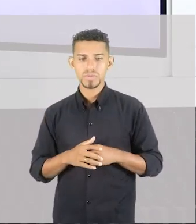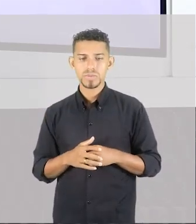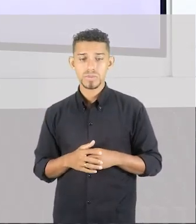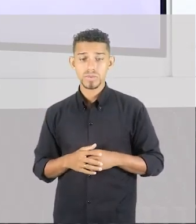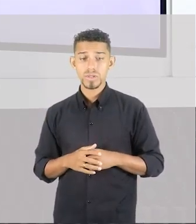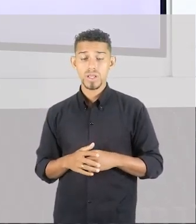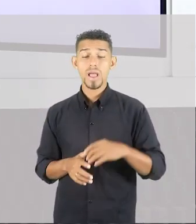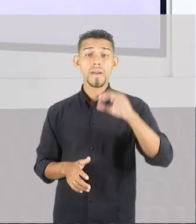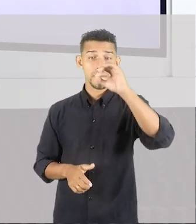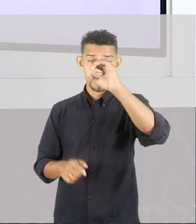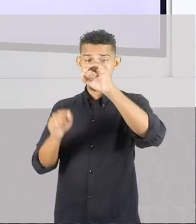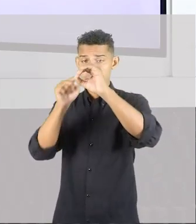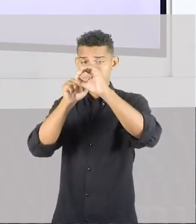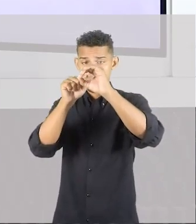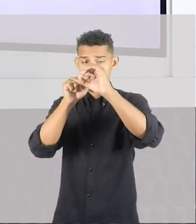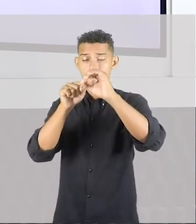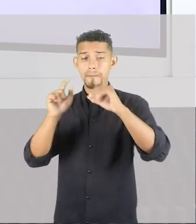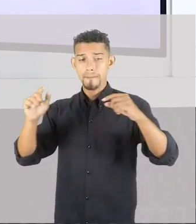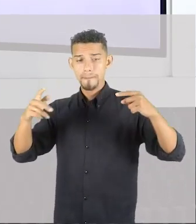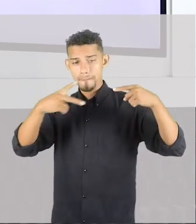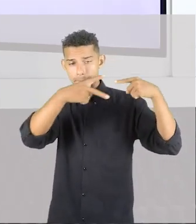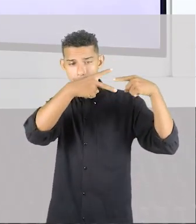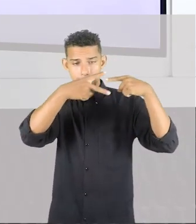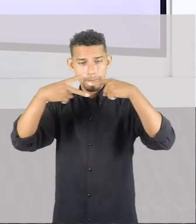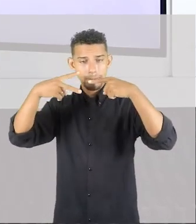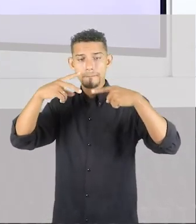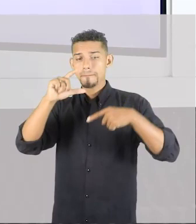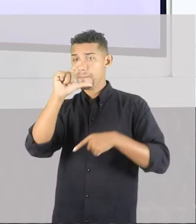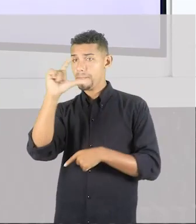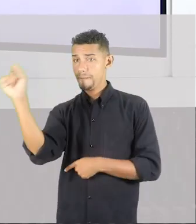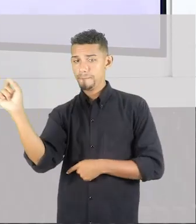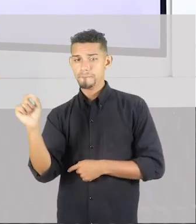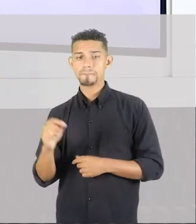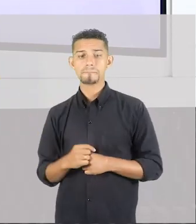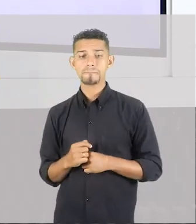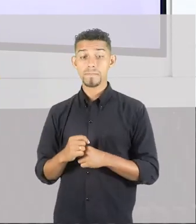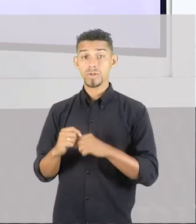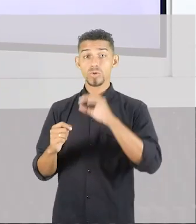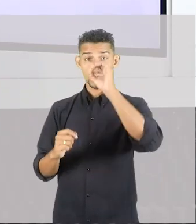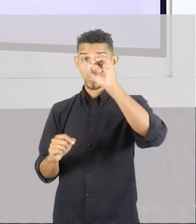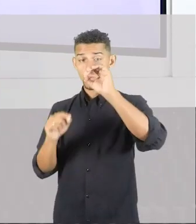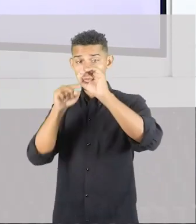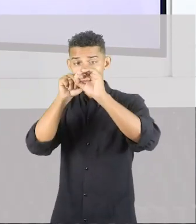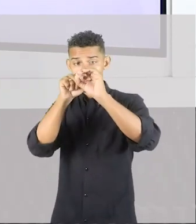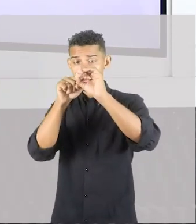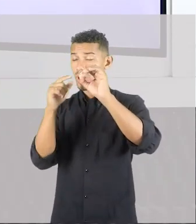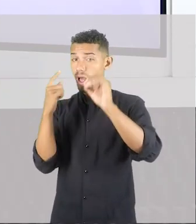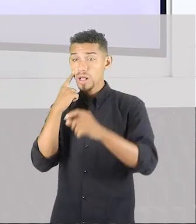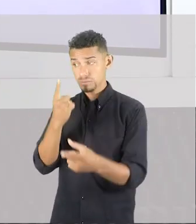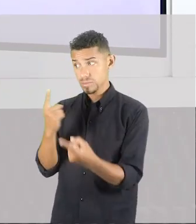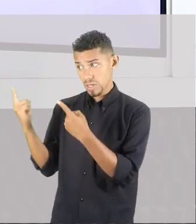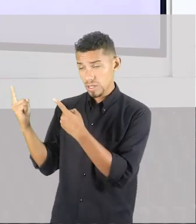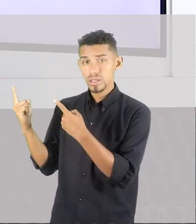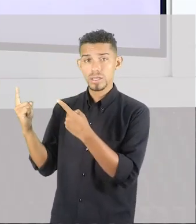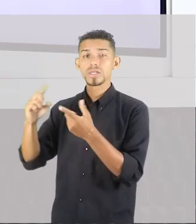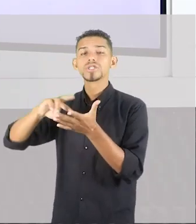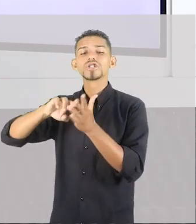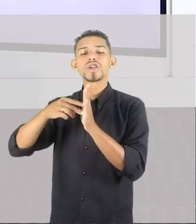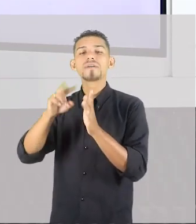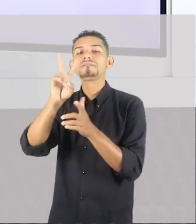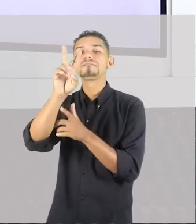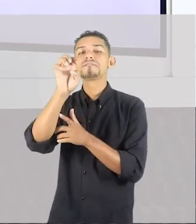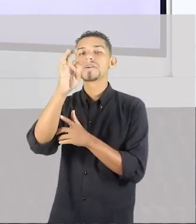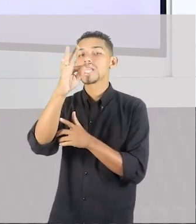Então esse é o desenho da ponta. Isso aqui significa que quando eu escrevo isso aqui, ou quando eu leio isso aqui no desenho, significa que tem um